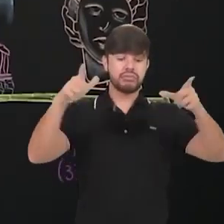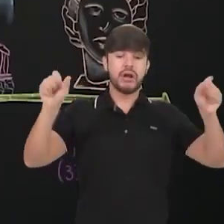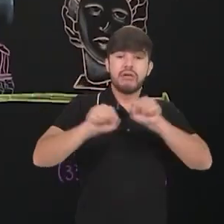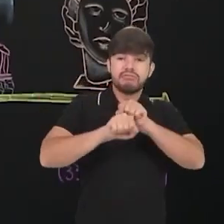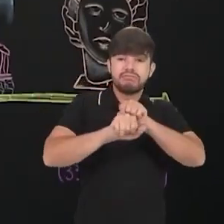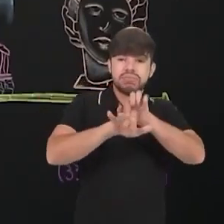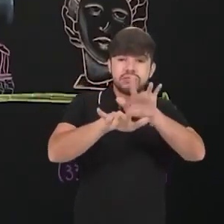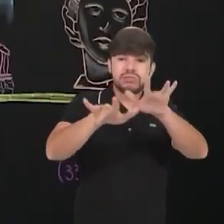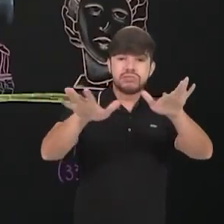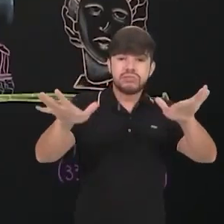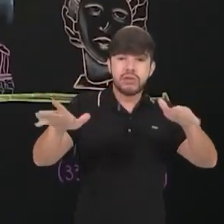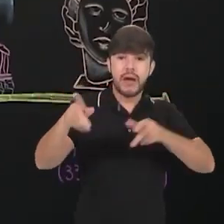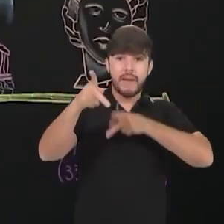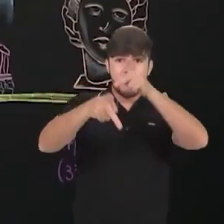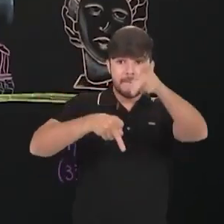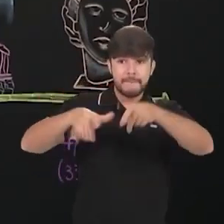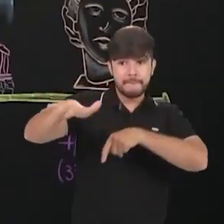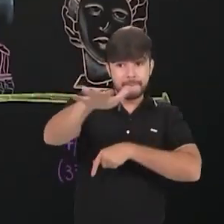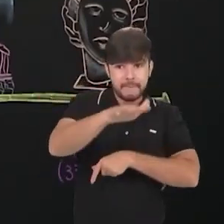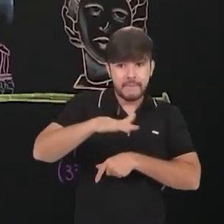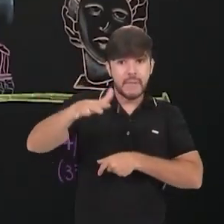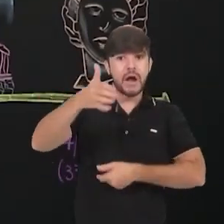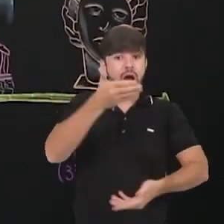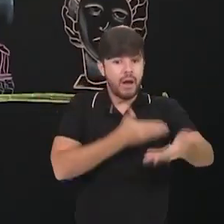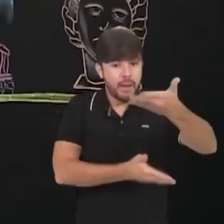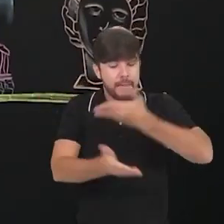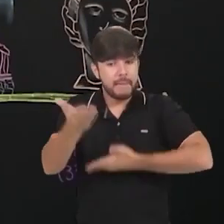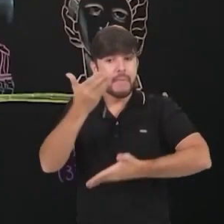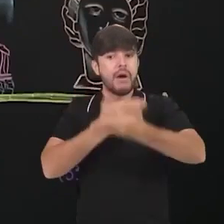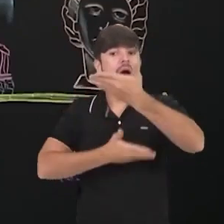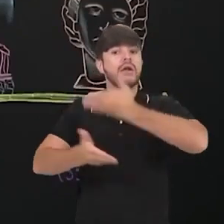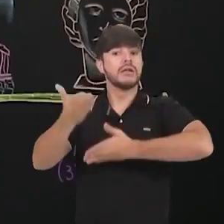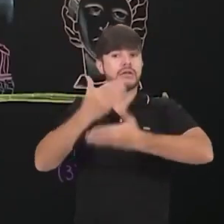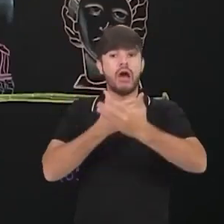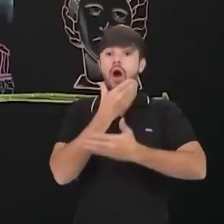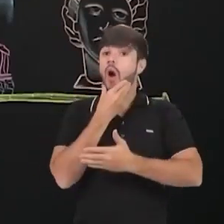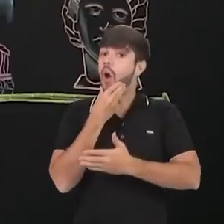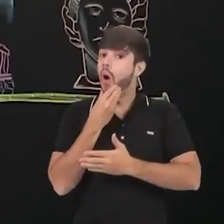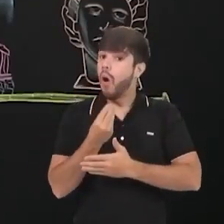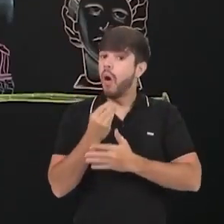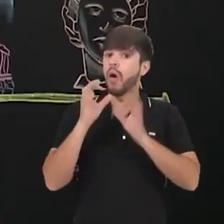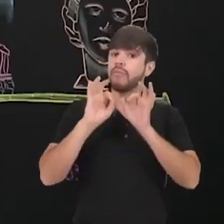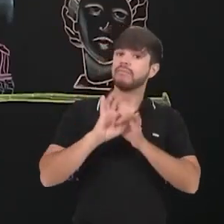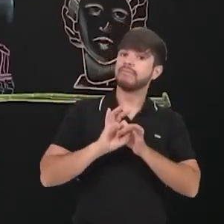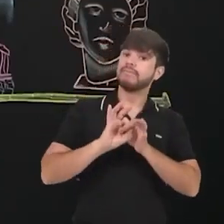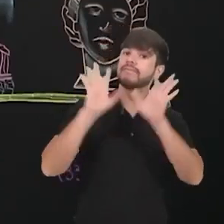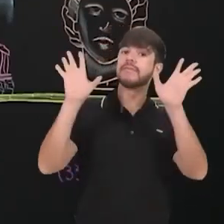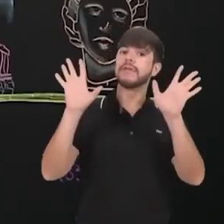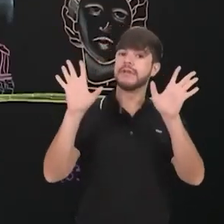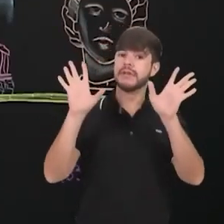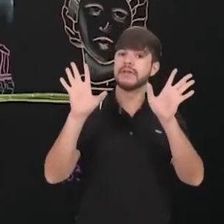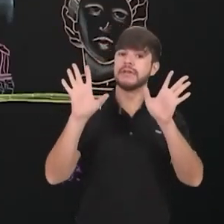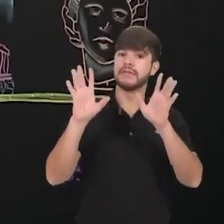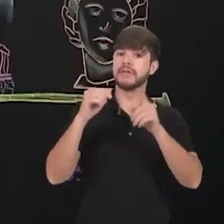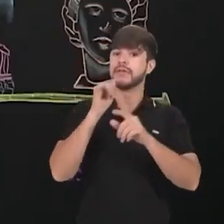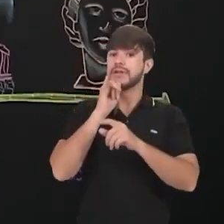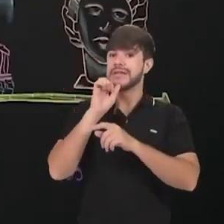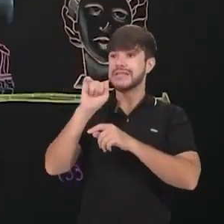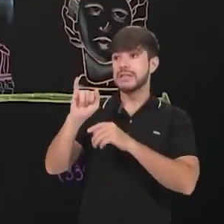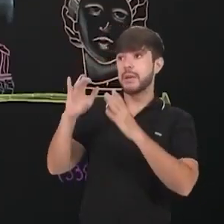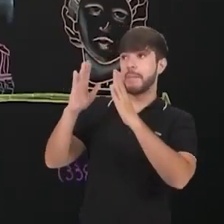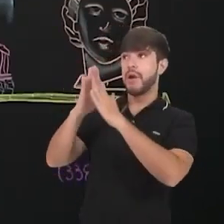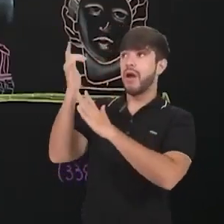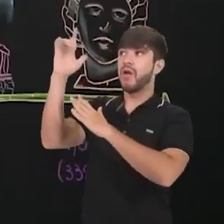cidadãos no regime político. Todos podiam participar, todos os homens livres, né? Tem que fazer essa restrição, que não fossem